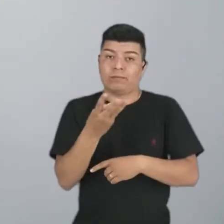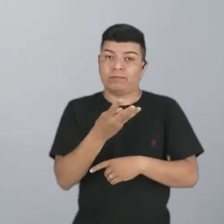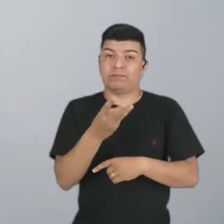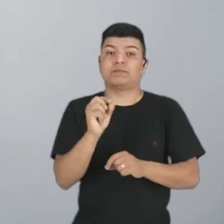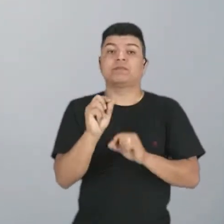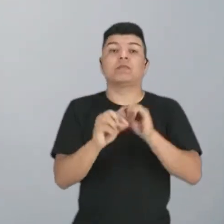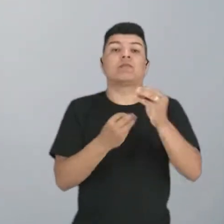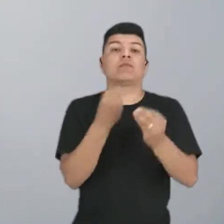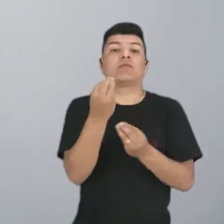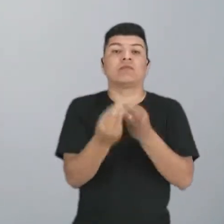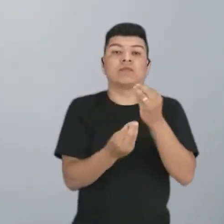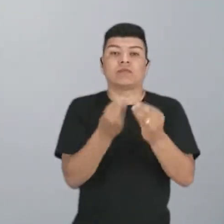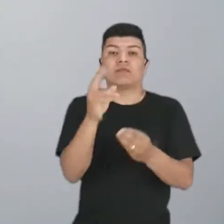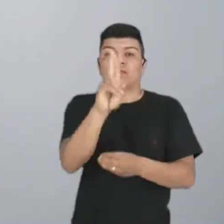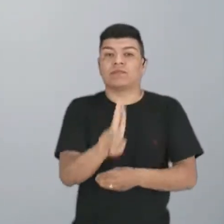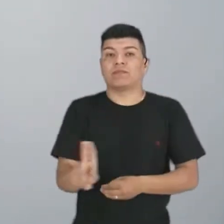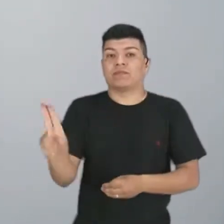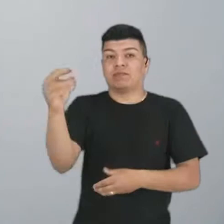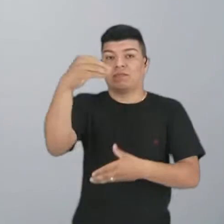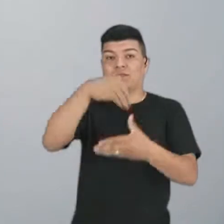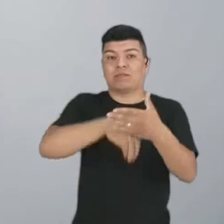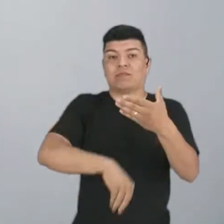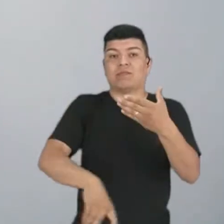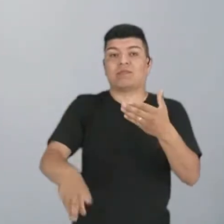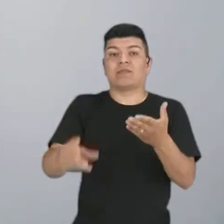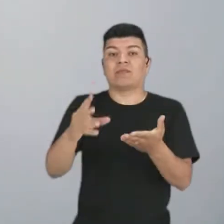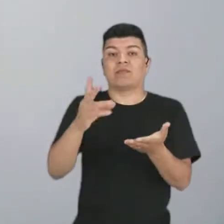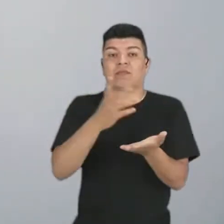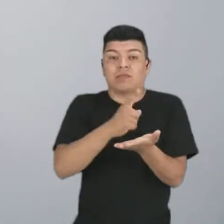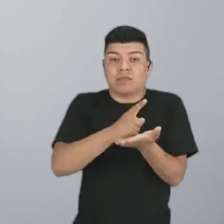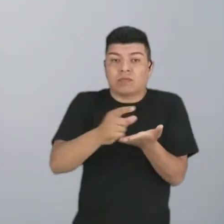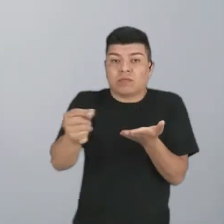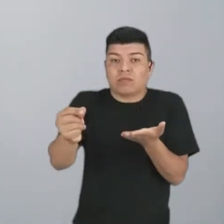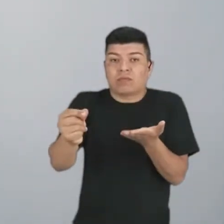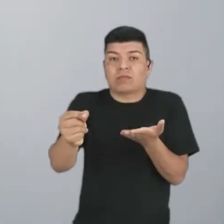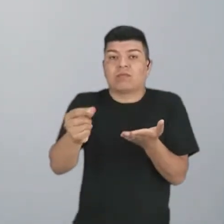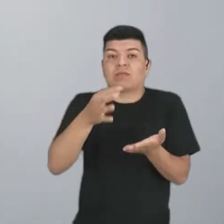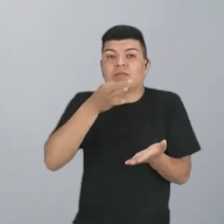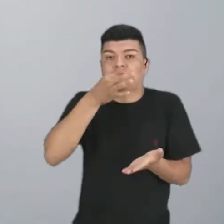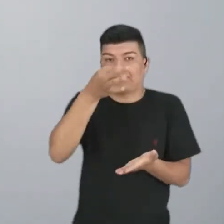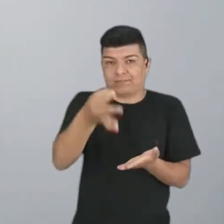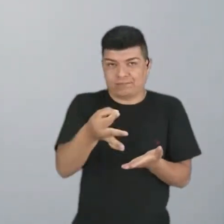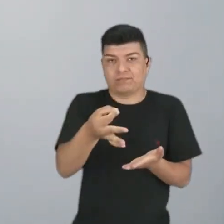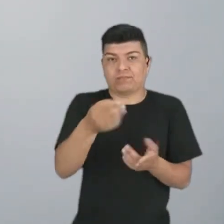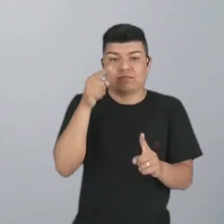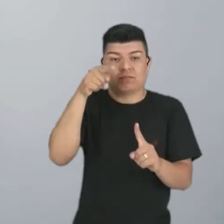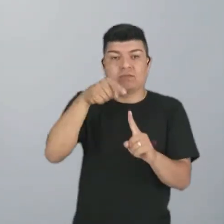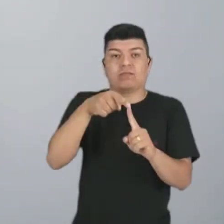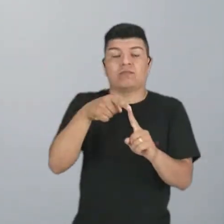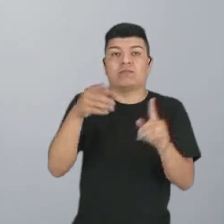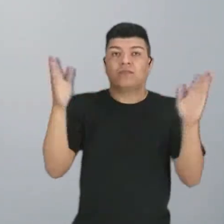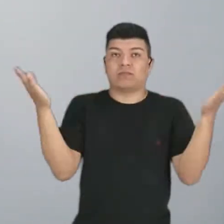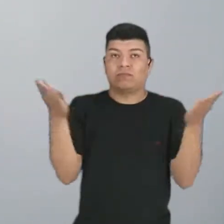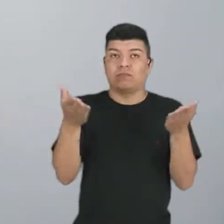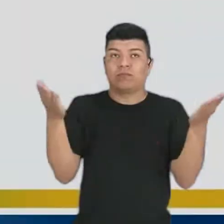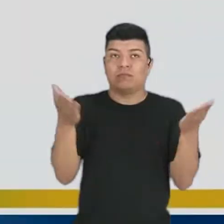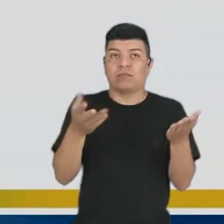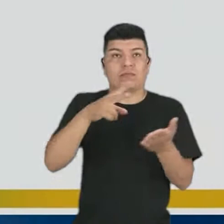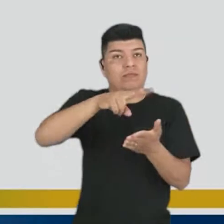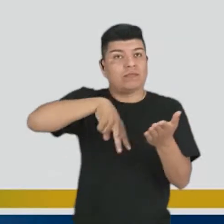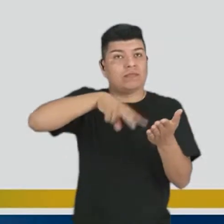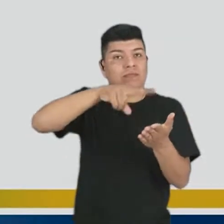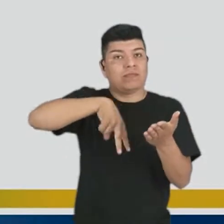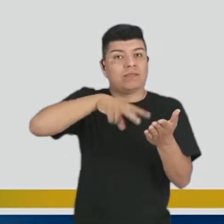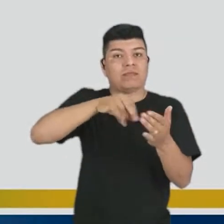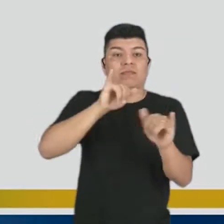elementos e ver como é que eles se aplicam dentro do artigo de opinião, que é o objeto da nossa aula de hoje. Acompanhe comigo a leitura